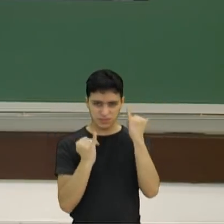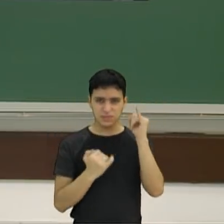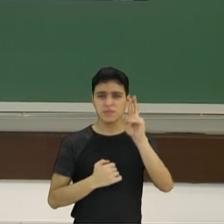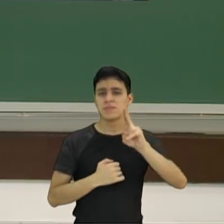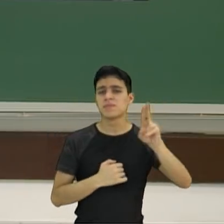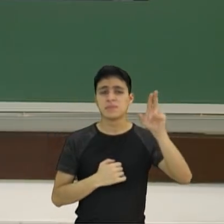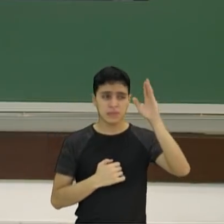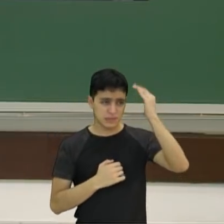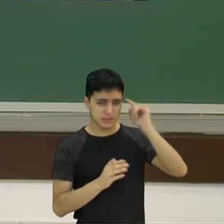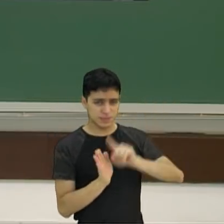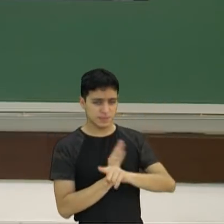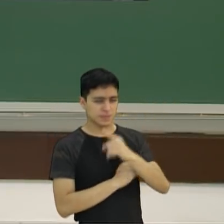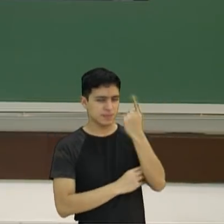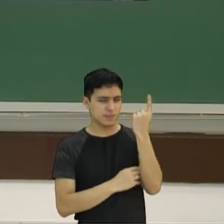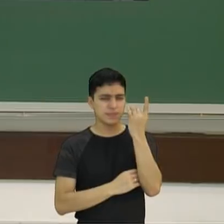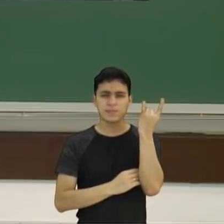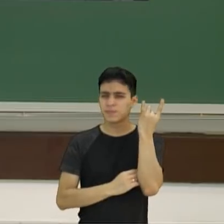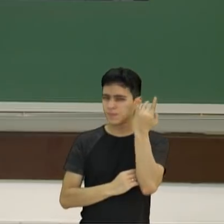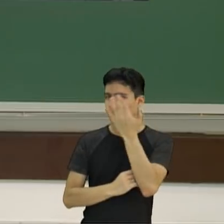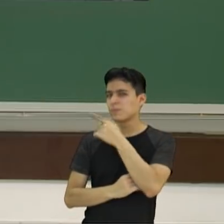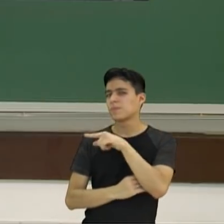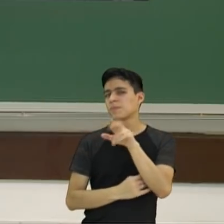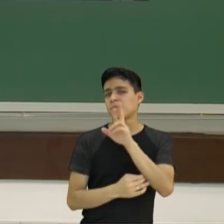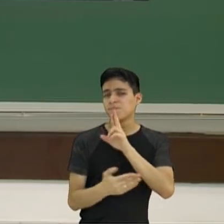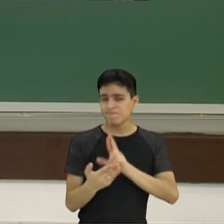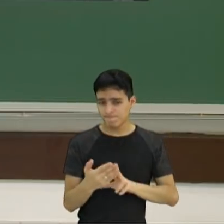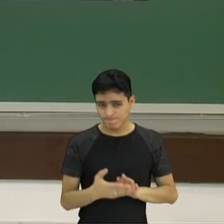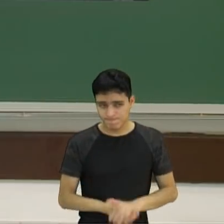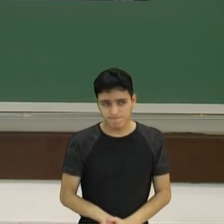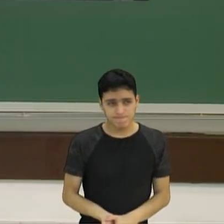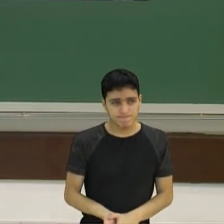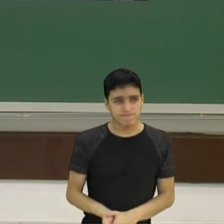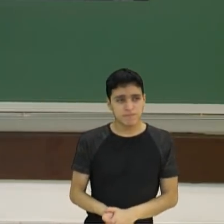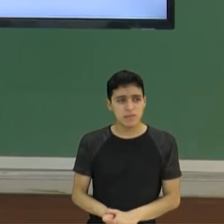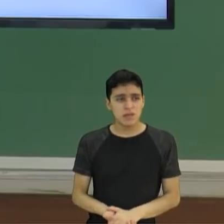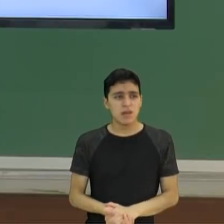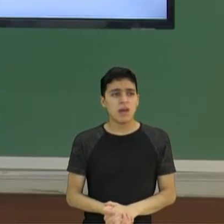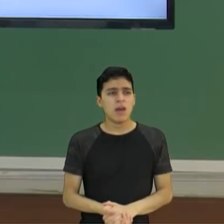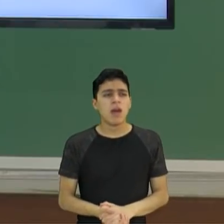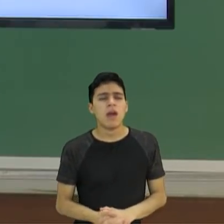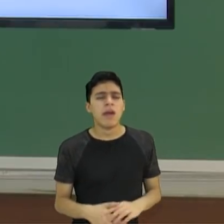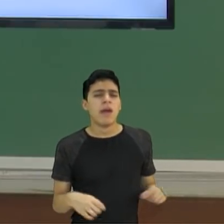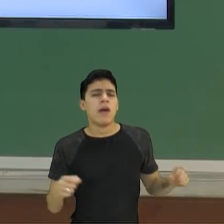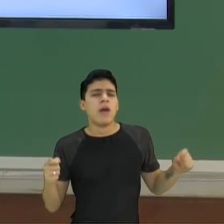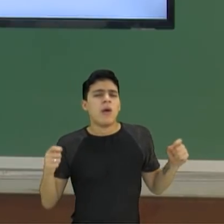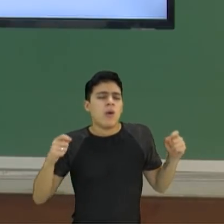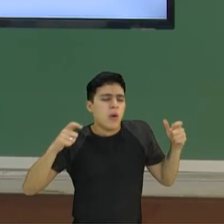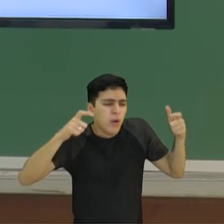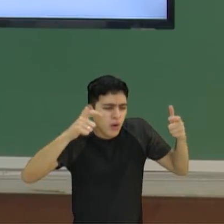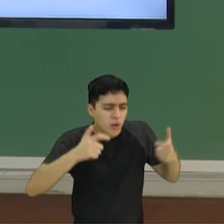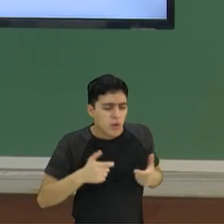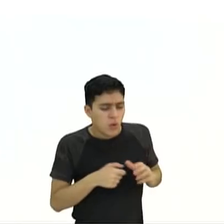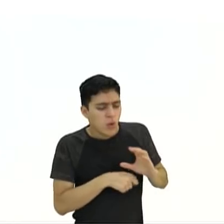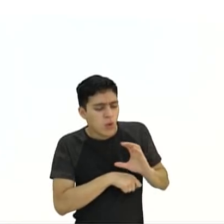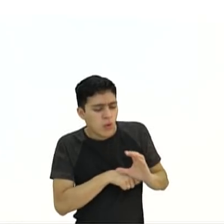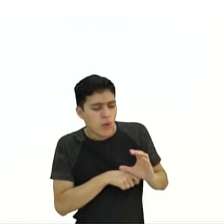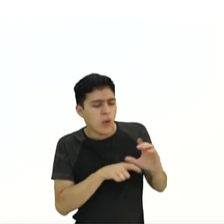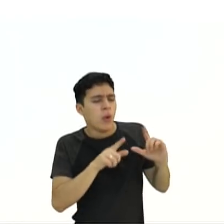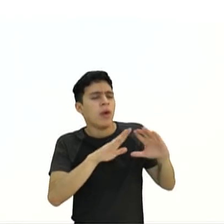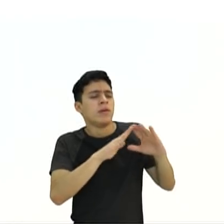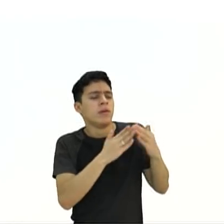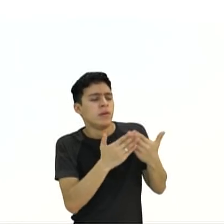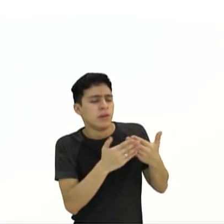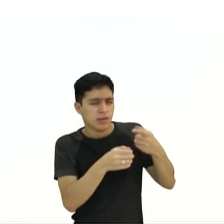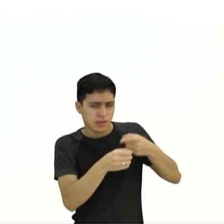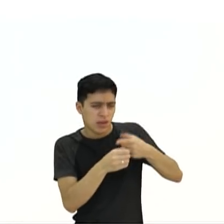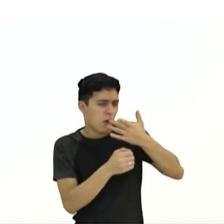na pergunta inicial, ficou fácil para você responder, né? Então, onde? O curso acontece em uma escola da cidade